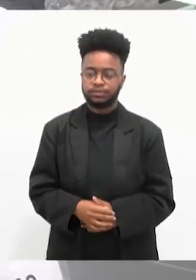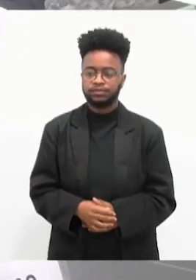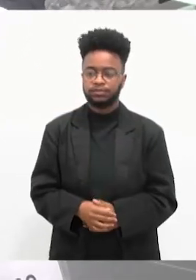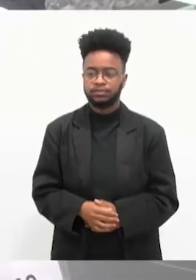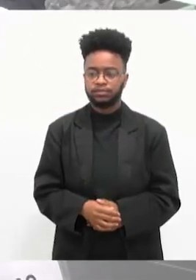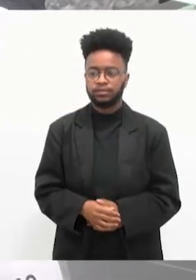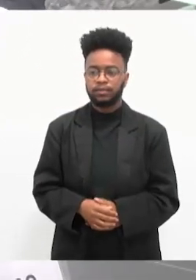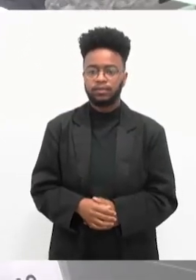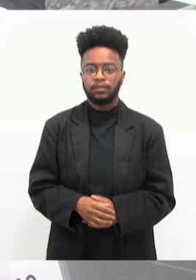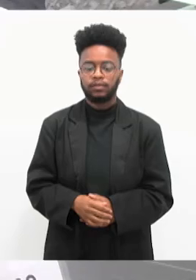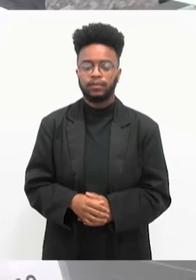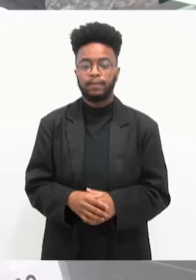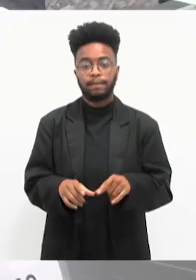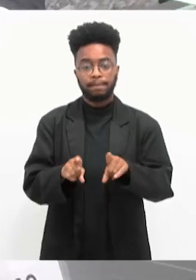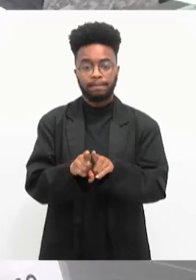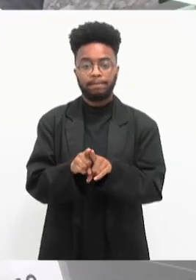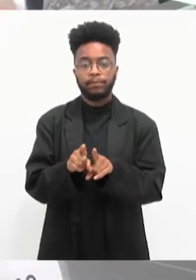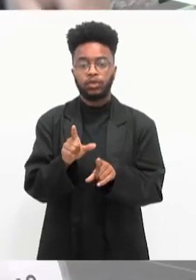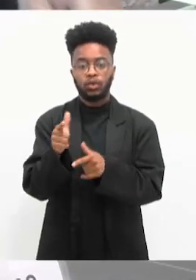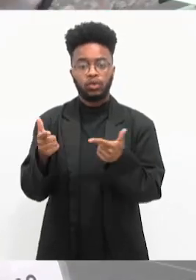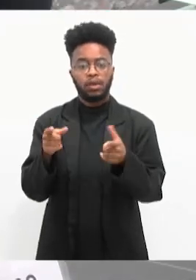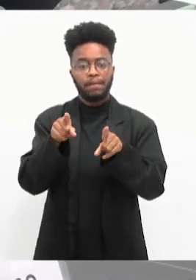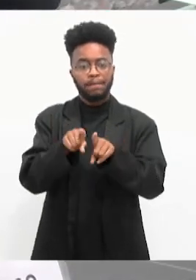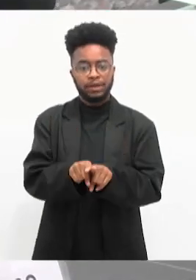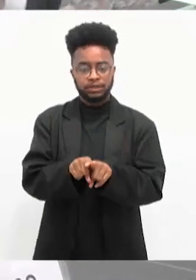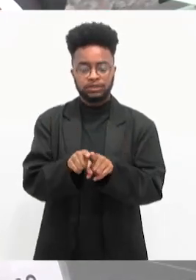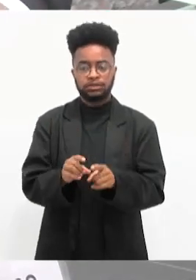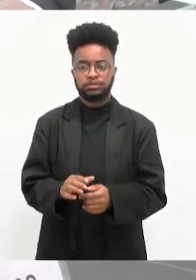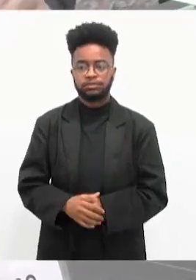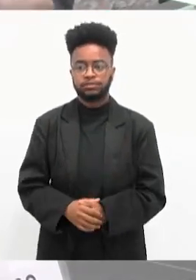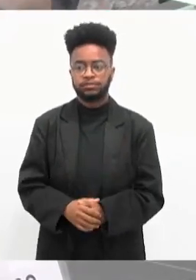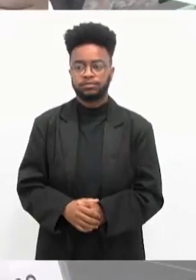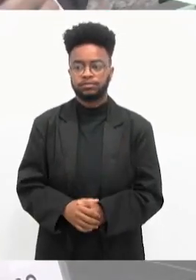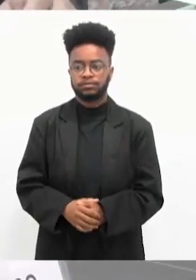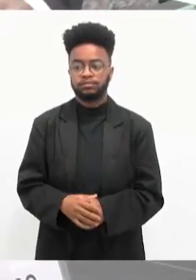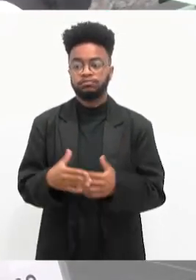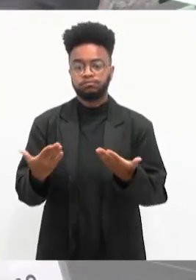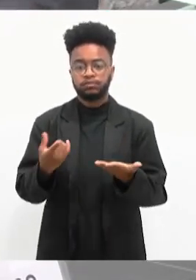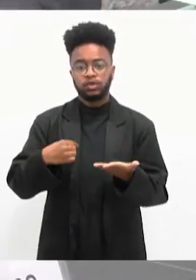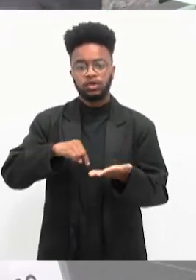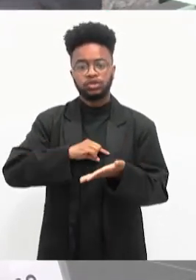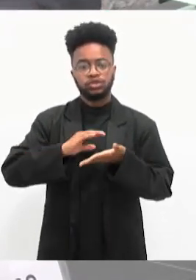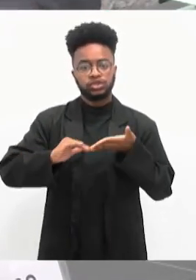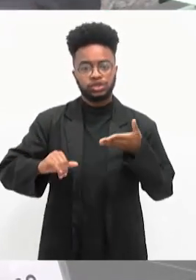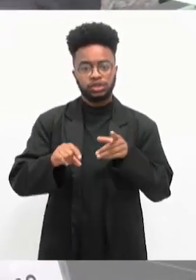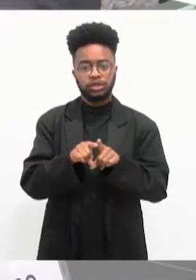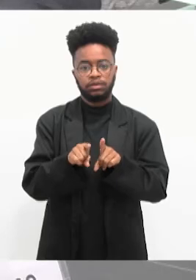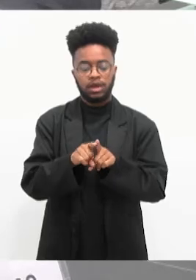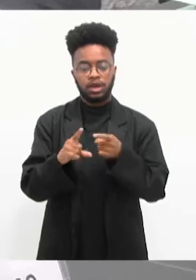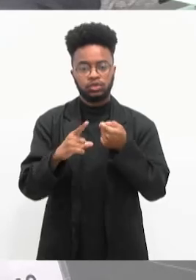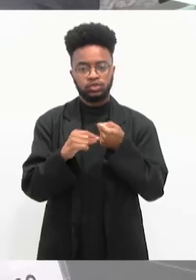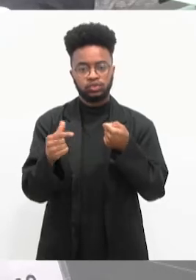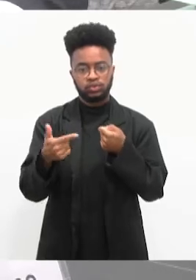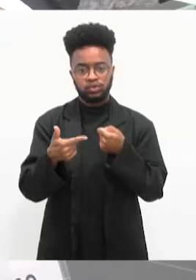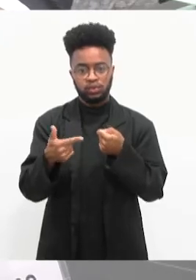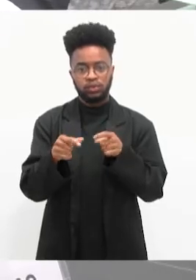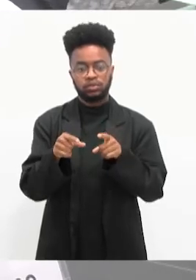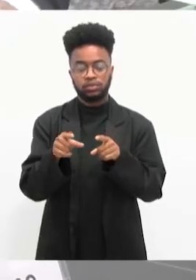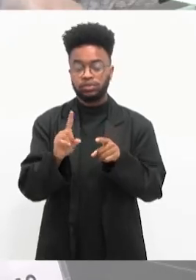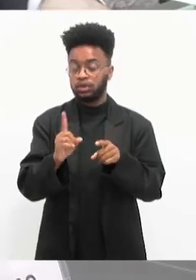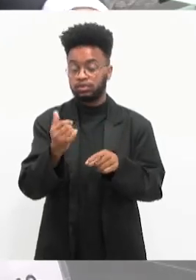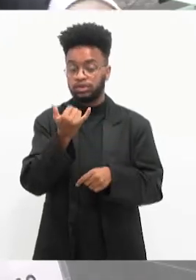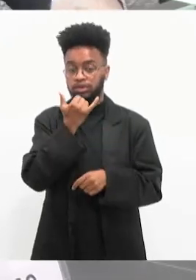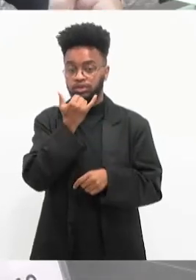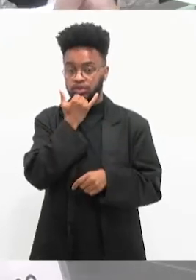assim como as parcerias com as entidades. Então, a gente suprime também o artigo 2º. E Não, terceiro. E o